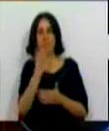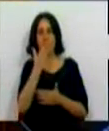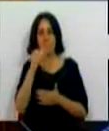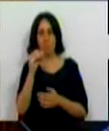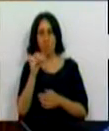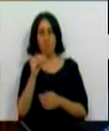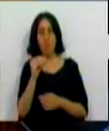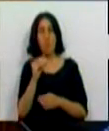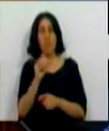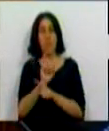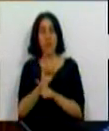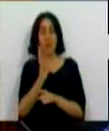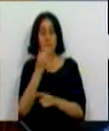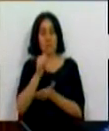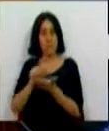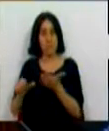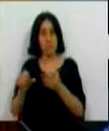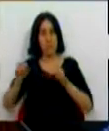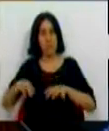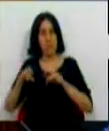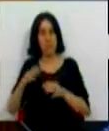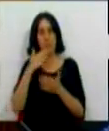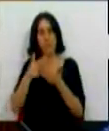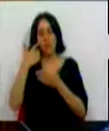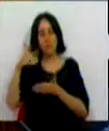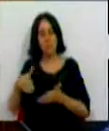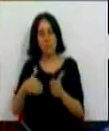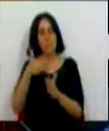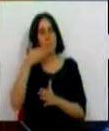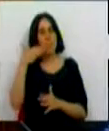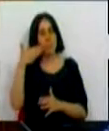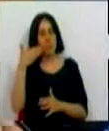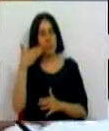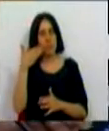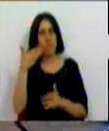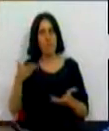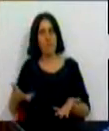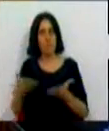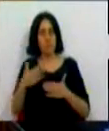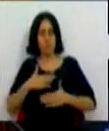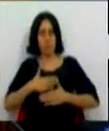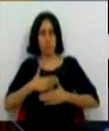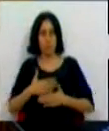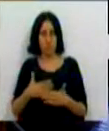da desistência destes menos alunos ou do seu encaminhamento precoce para vias